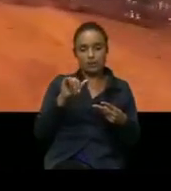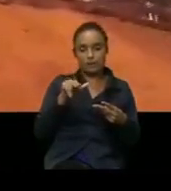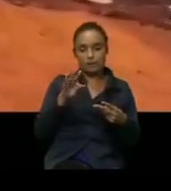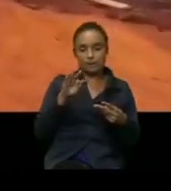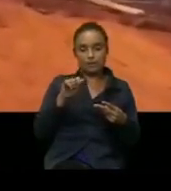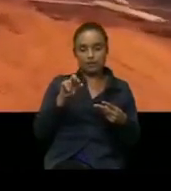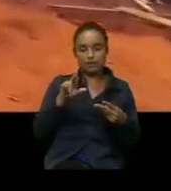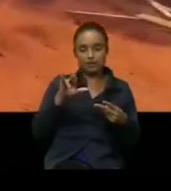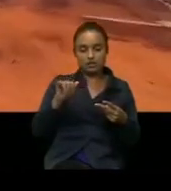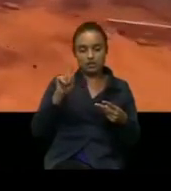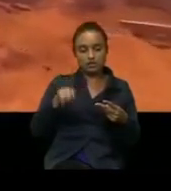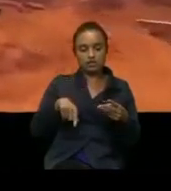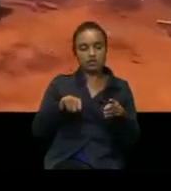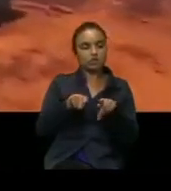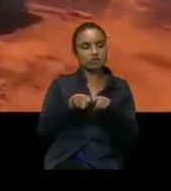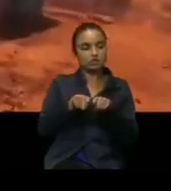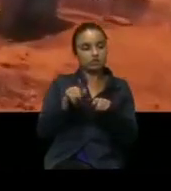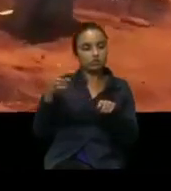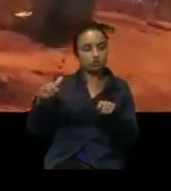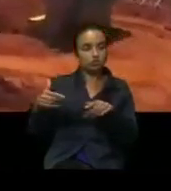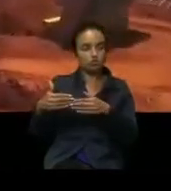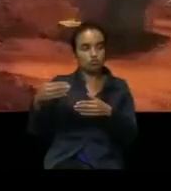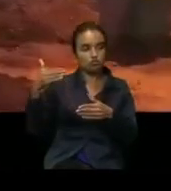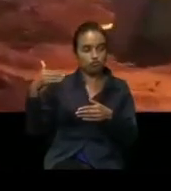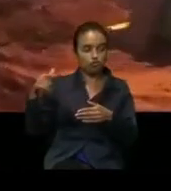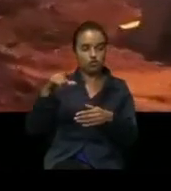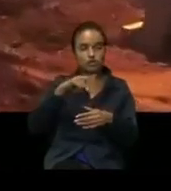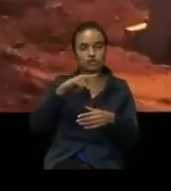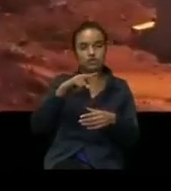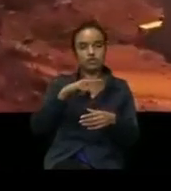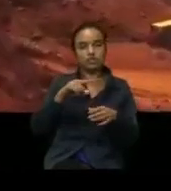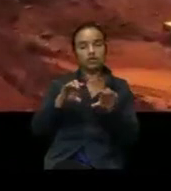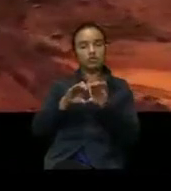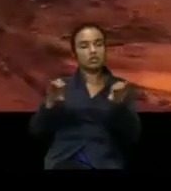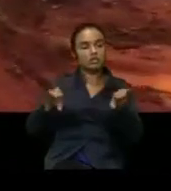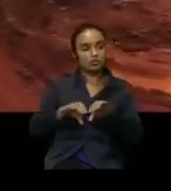Lá no fundo também tinha mais armação de aço.